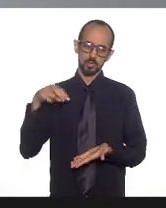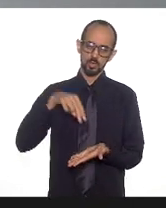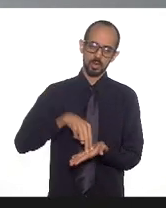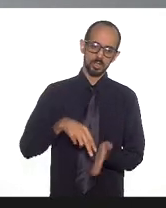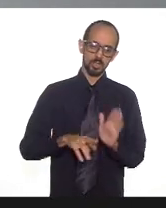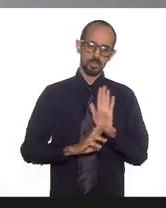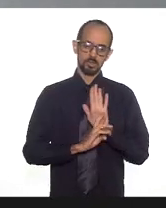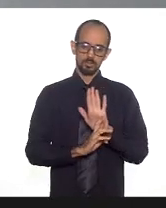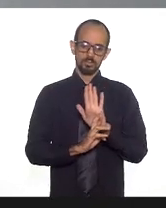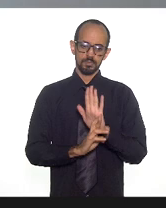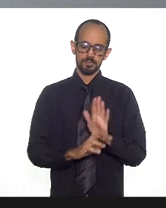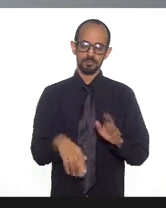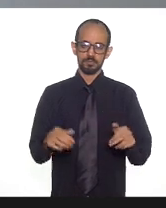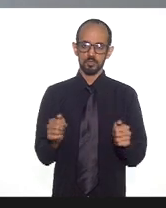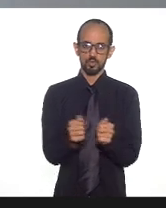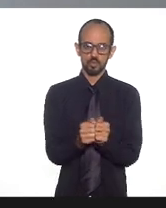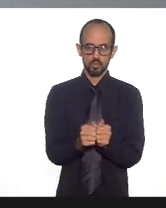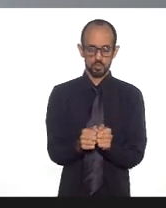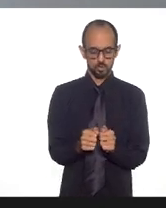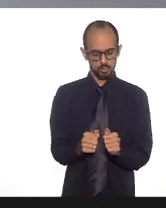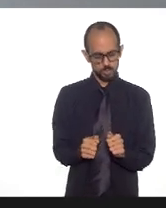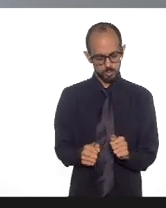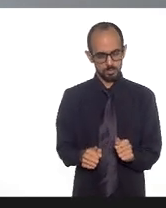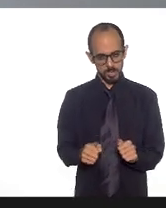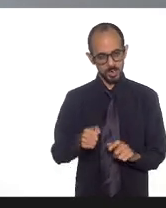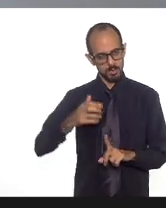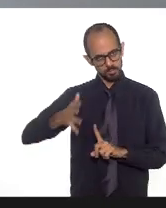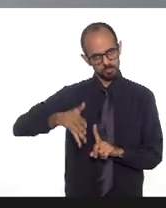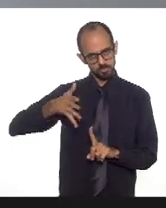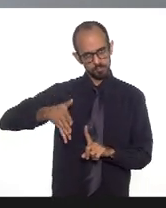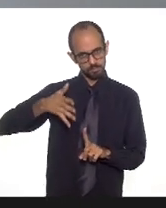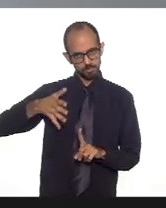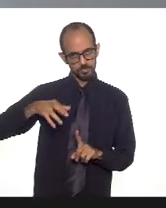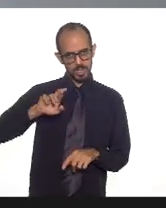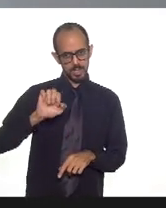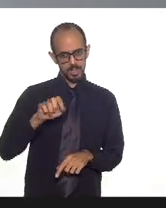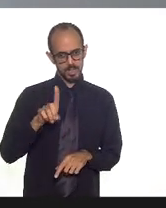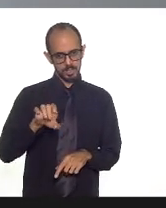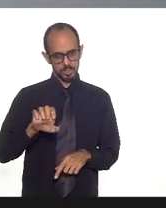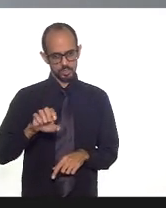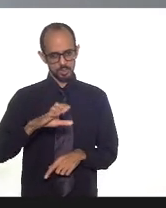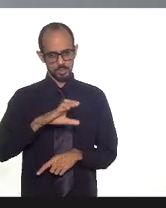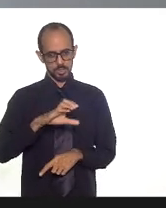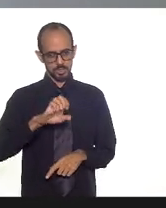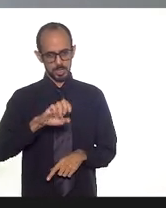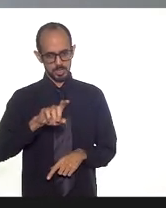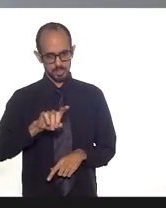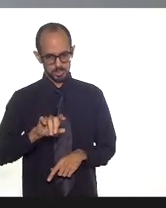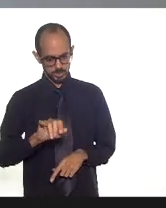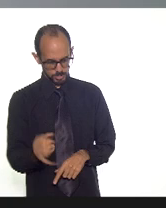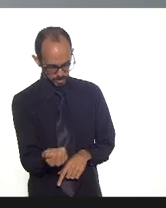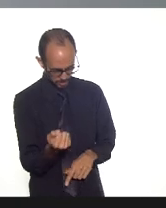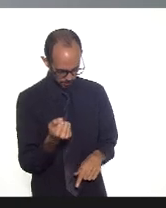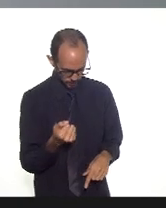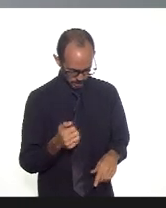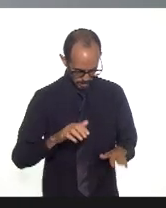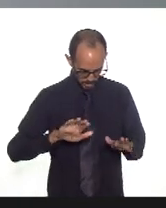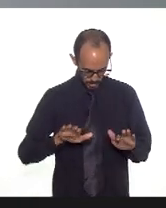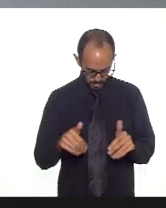para fazer no conjunto dos colegas da Rede Seja. Lembrando que hoje a Rede Seja, conforme na última plenária que